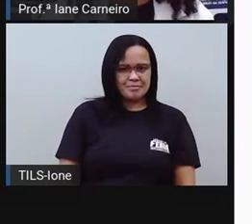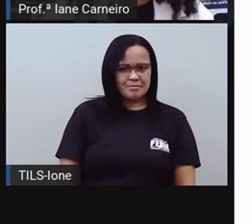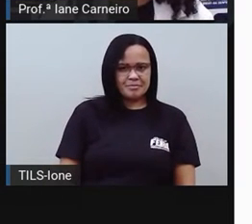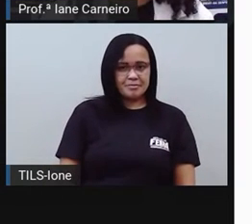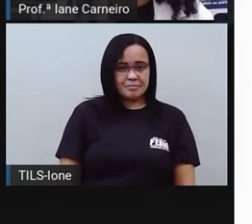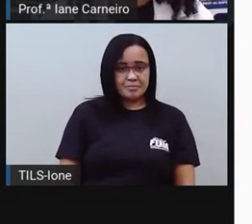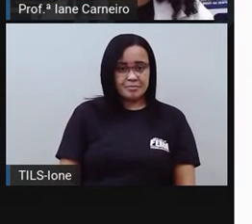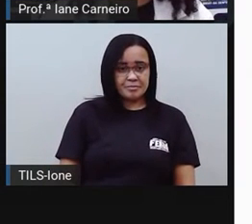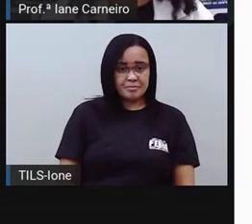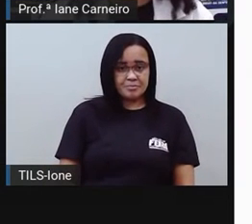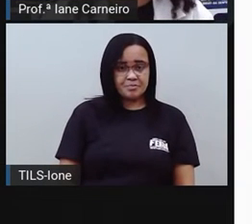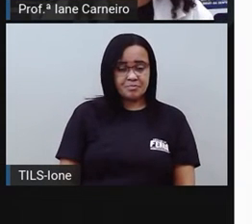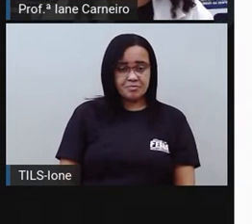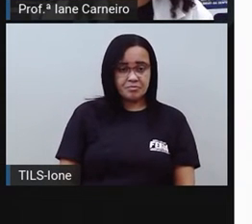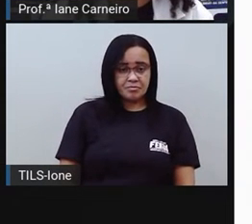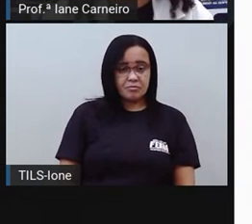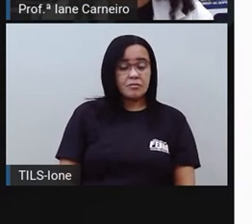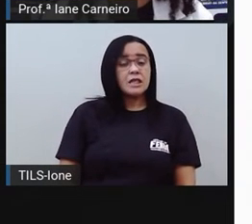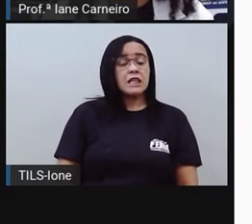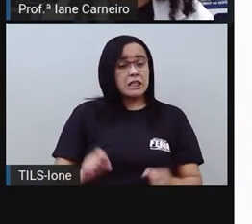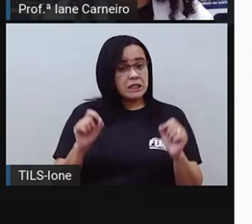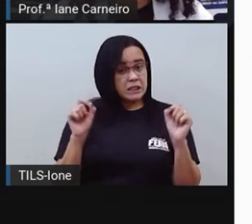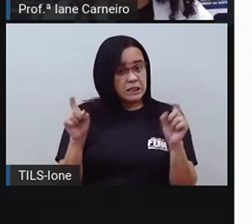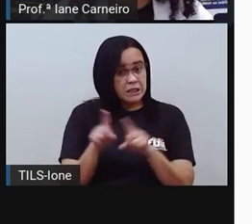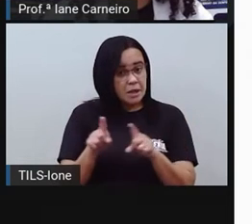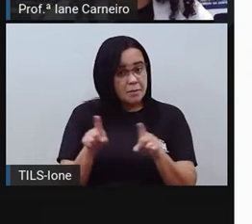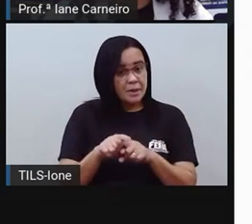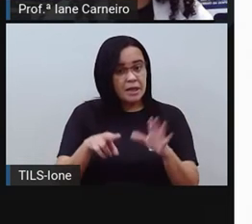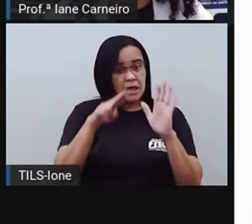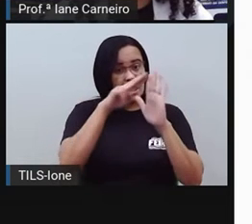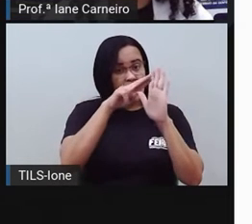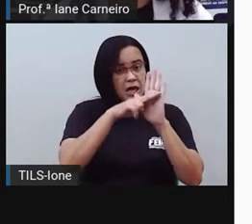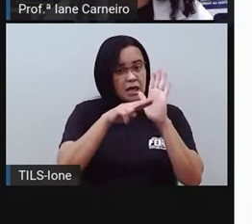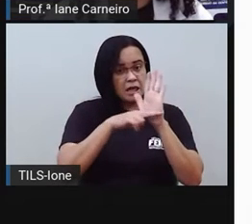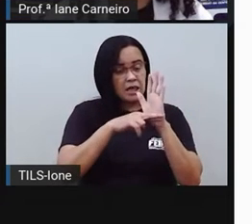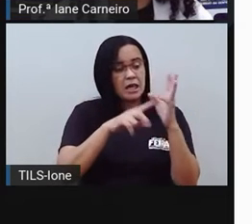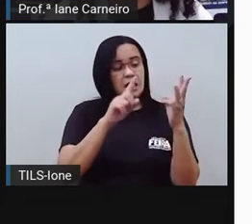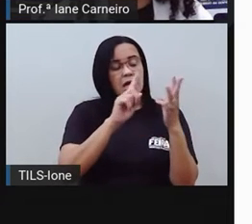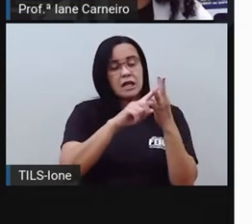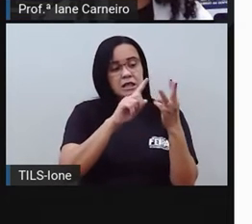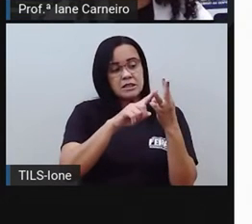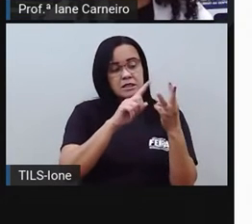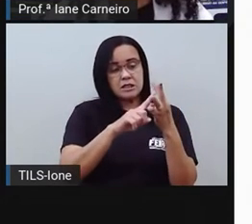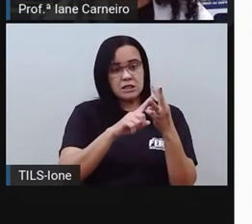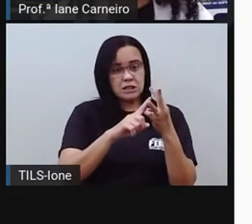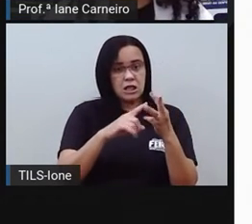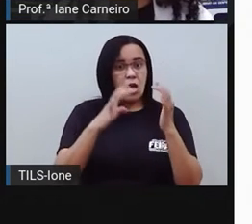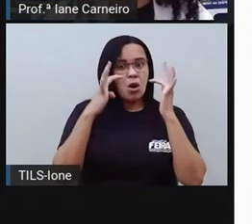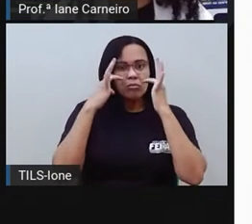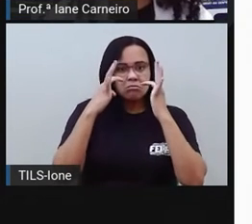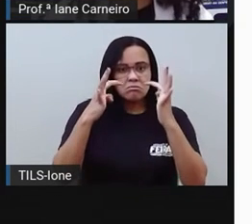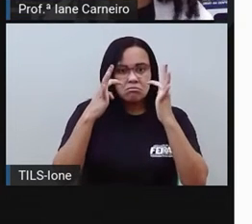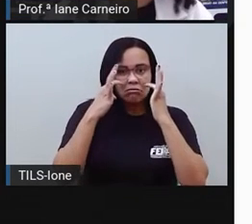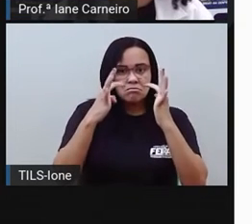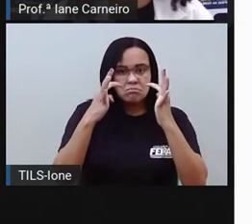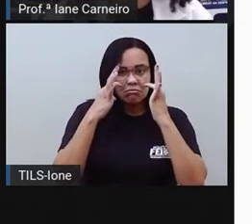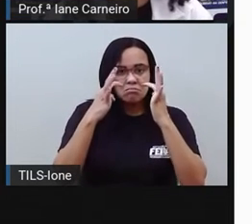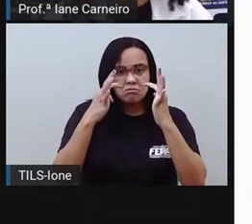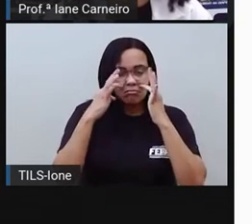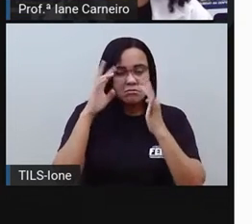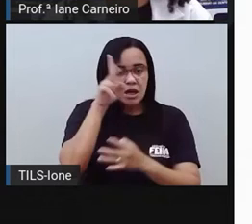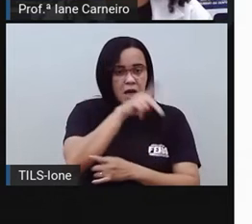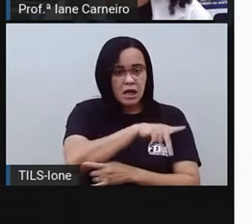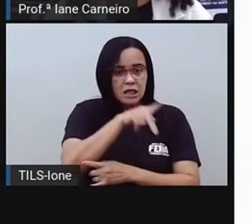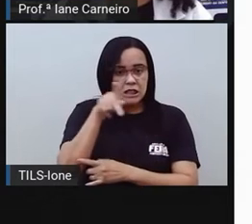Eu posso ouvir a professora com atenção. Então, essa regra aqui, ó, é fantástica, né? Porque não é só a professora que você tem que